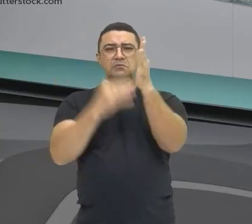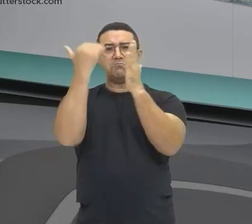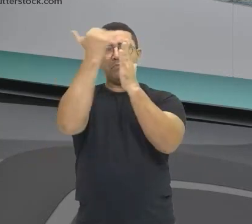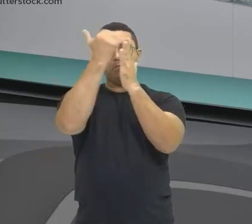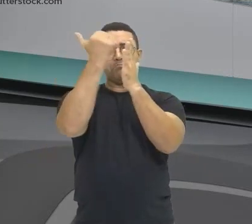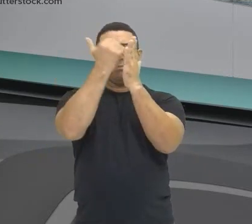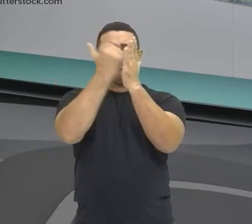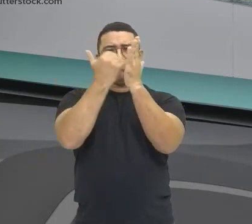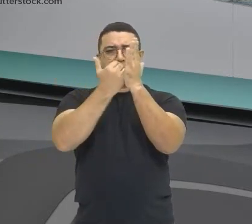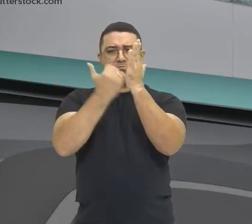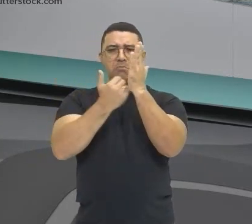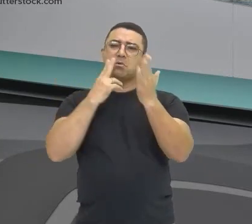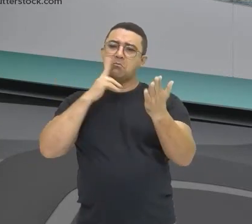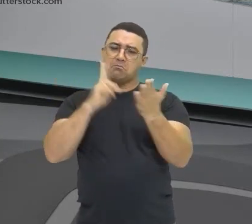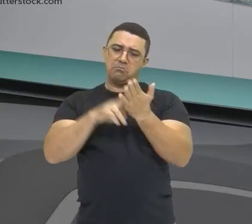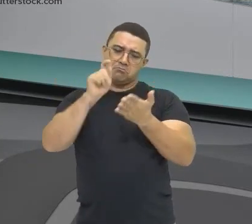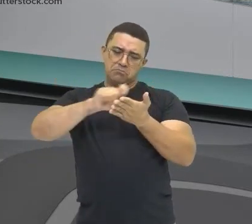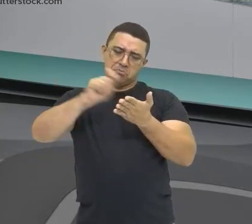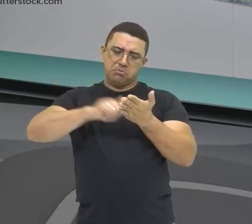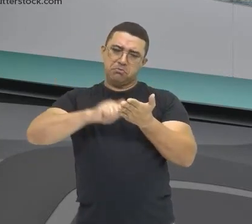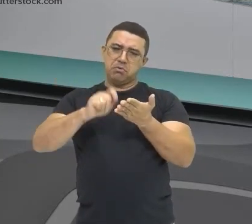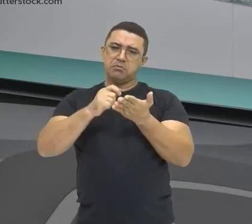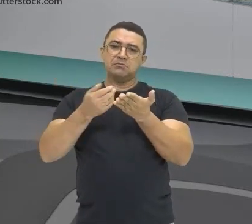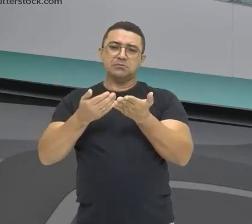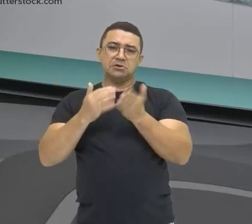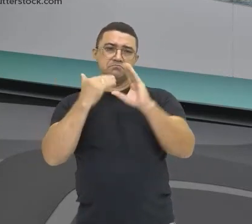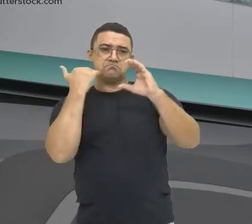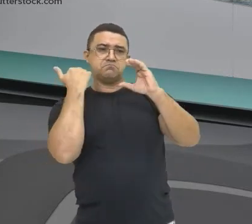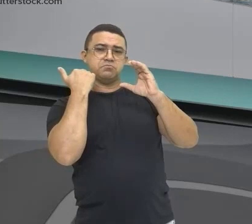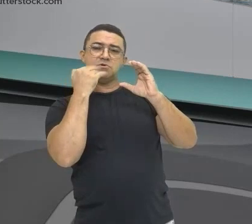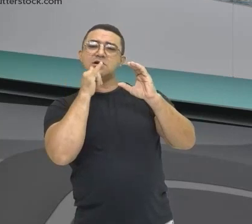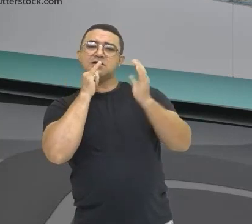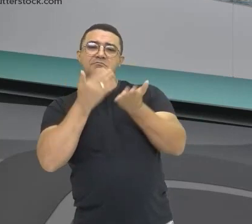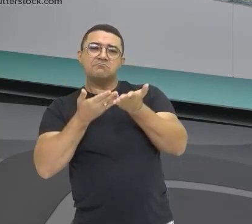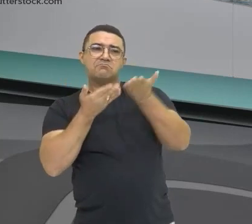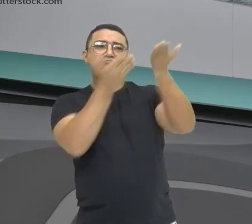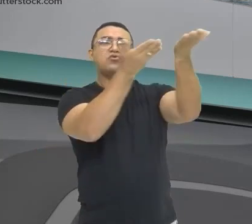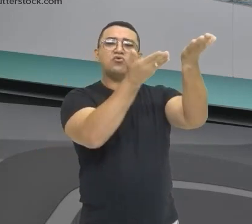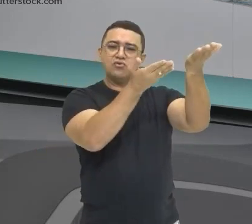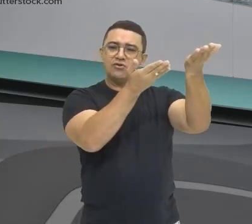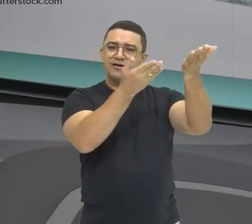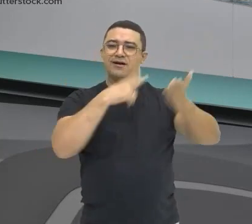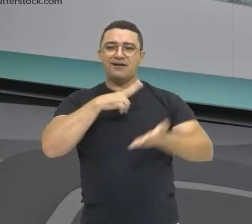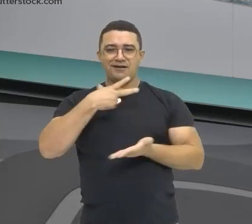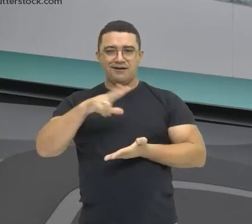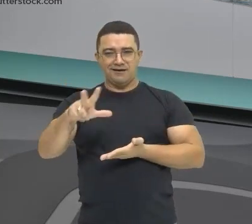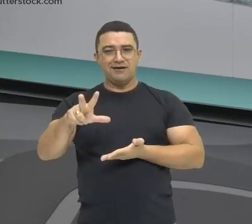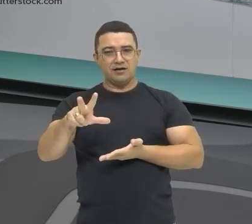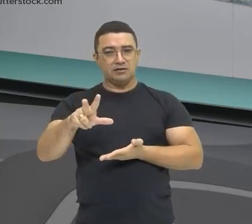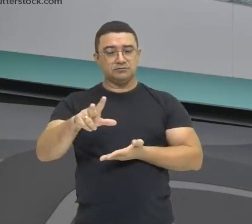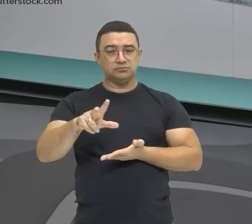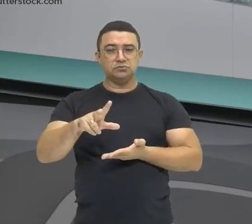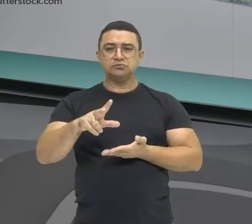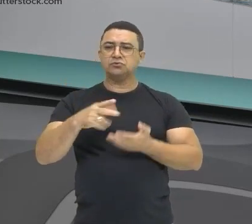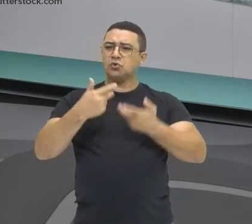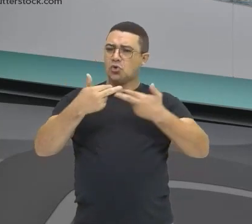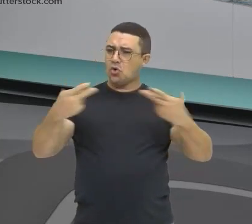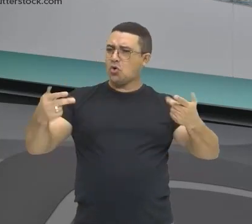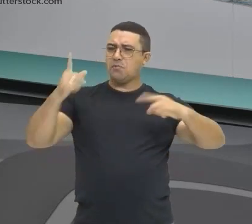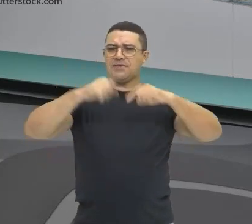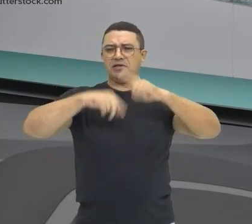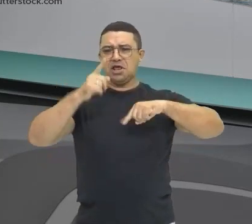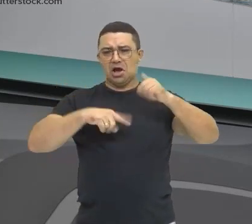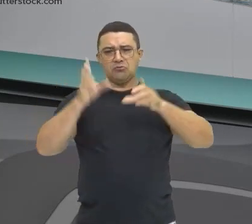especialmente, uma dessas tarefas dele, era identificar quais os possíveis quais materiais, né, dentro